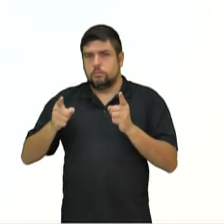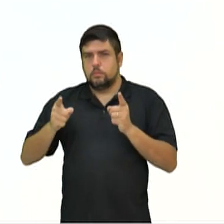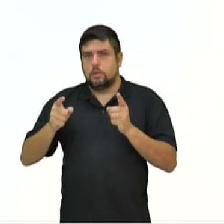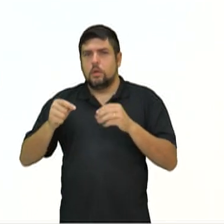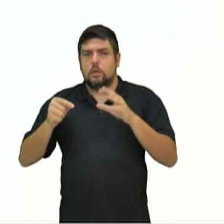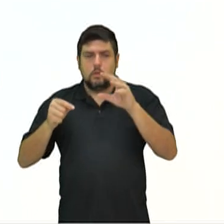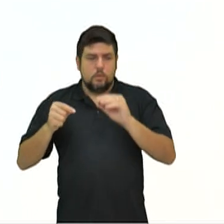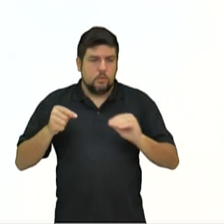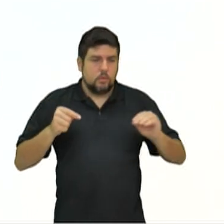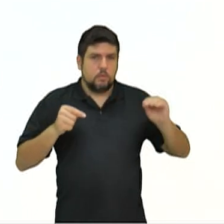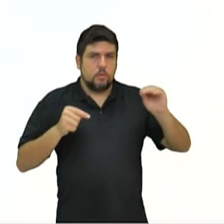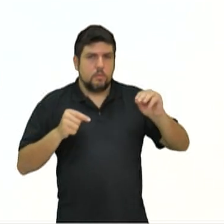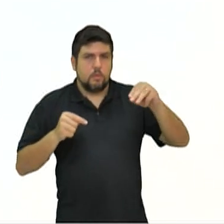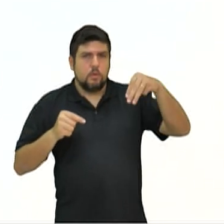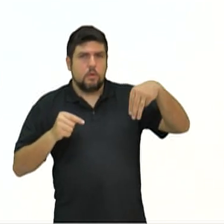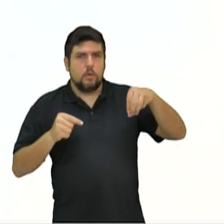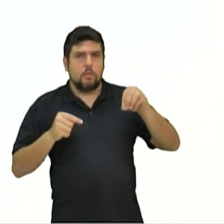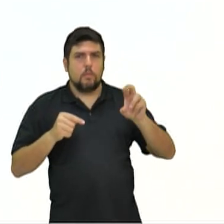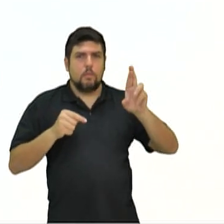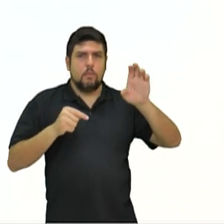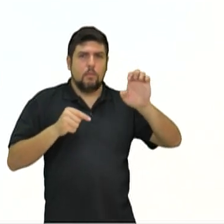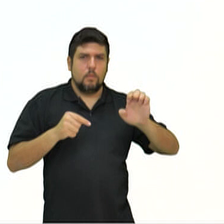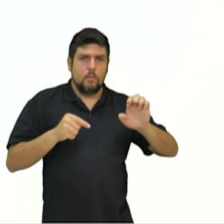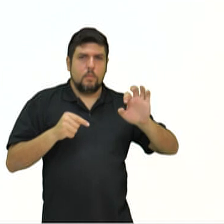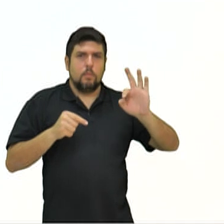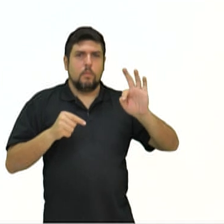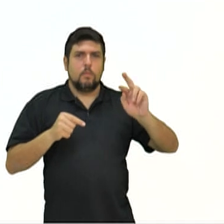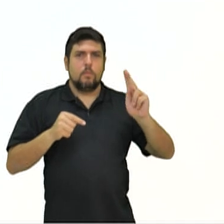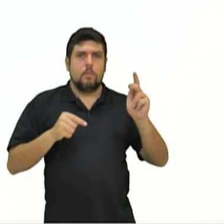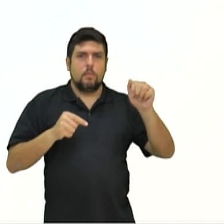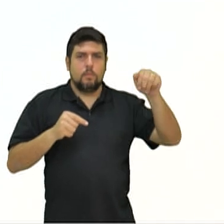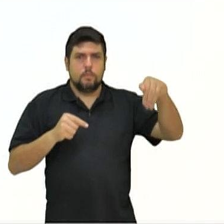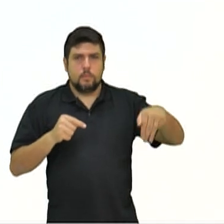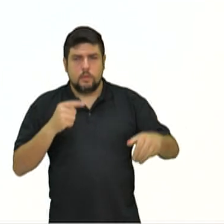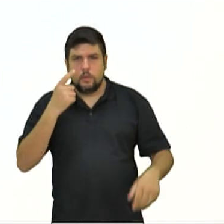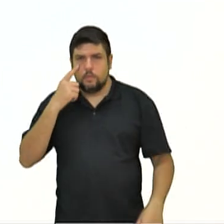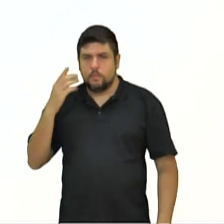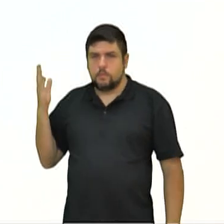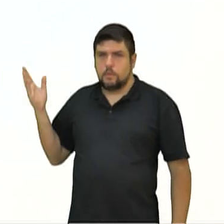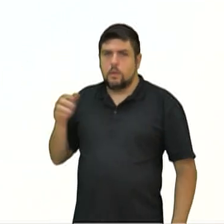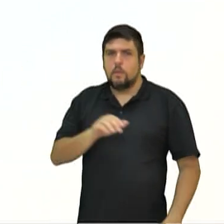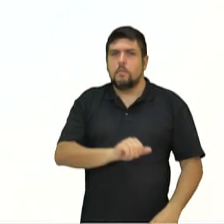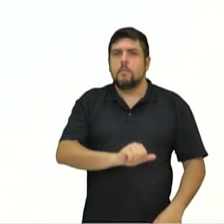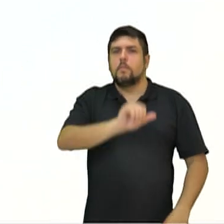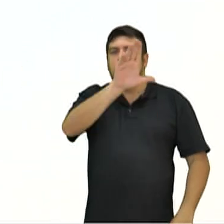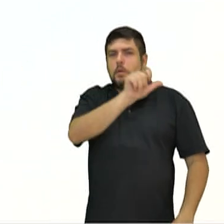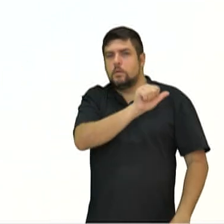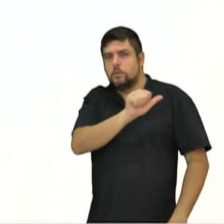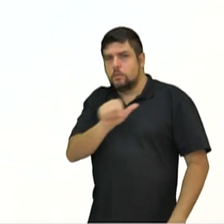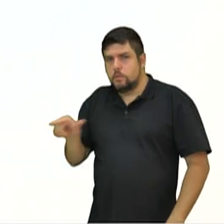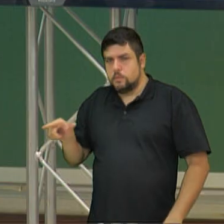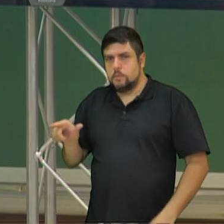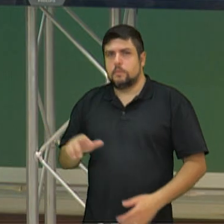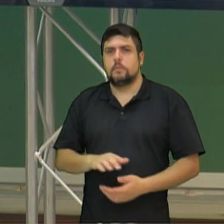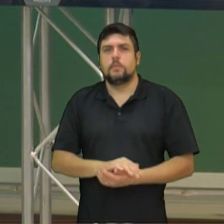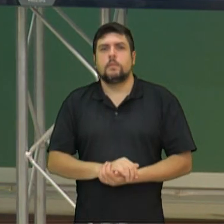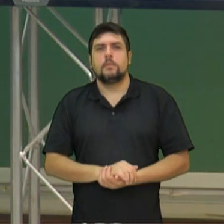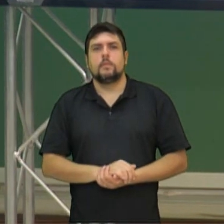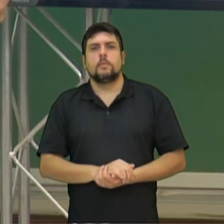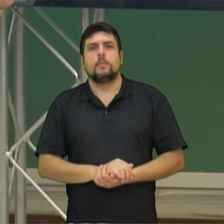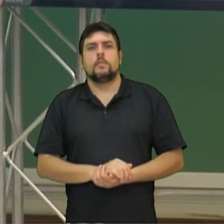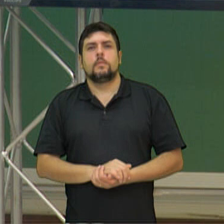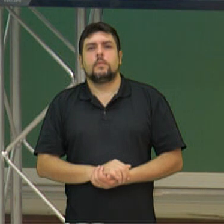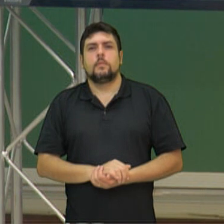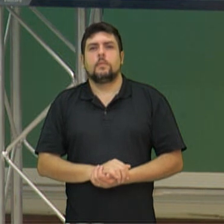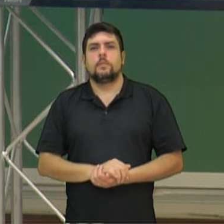Lembra disso? Mais talentoso, mais talento que. Mais talentoso que. Beleza? E eu vou trazer para vocês aqui agora